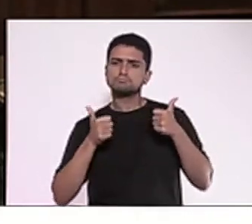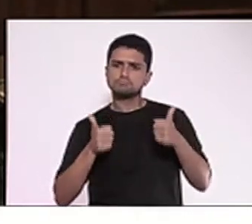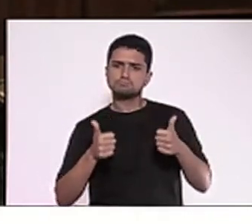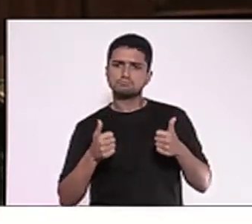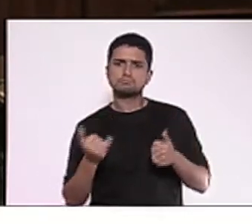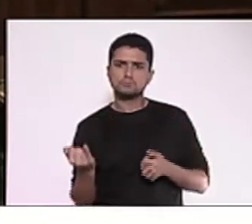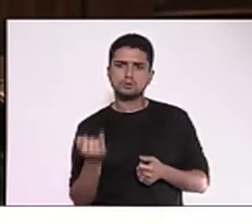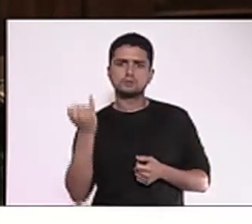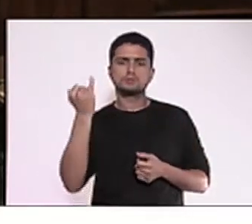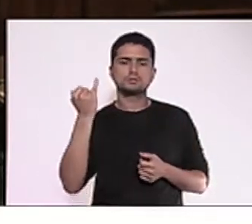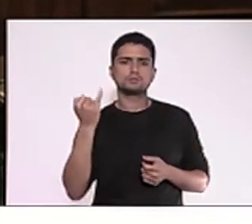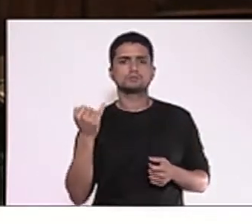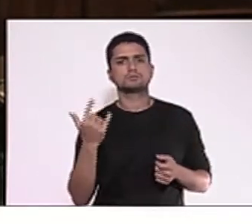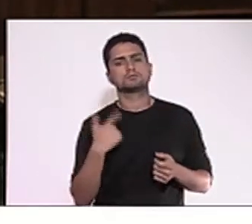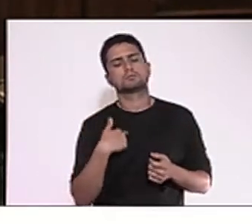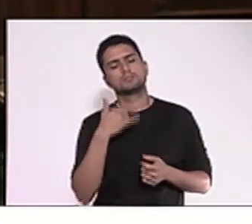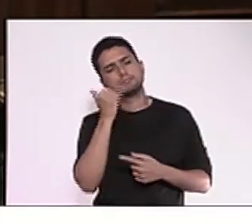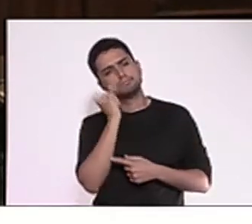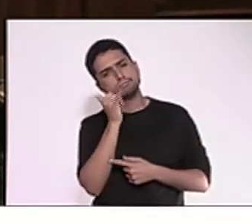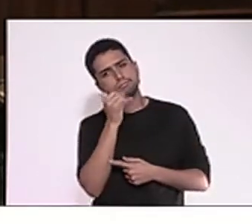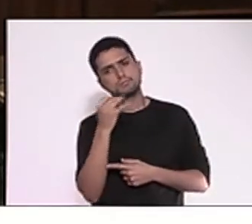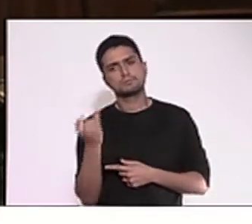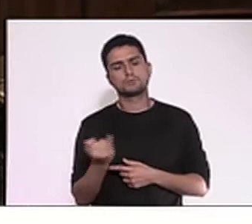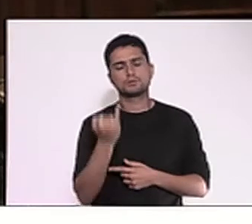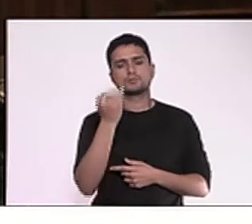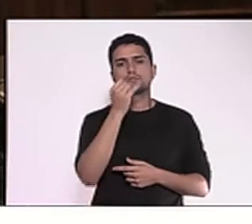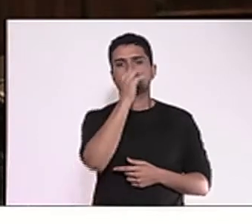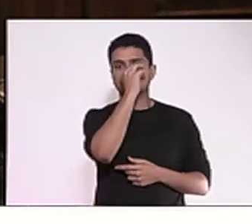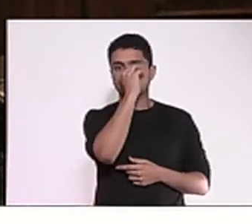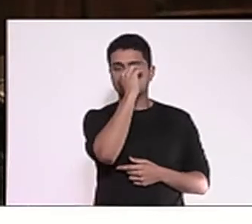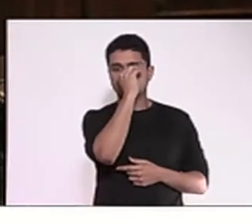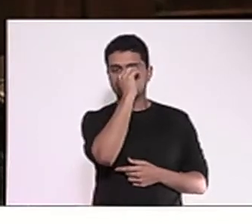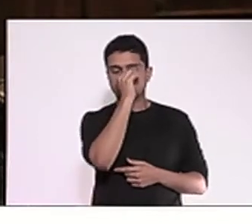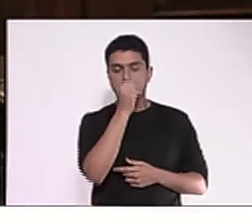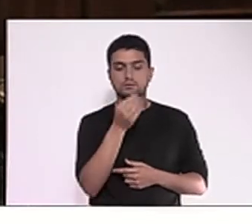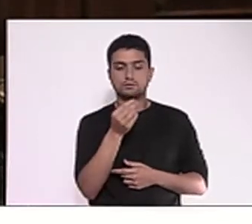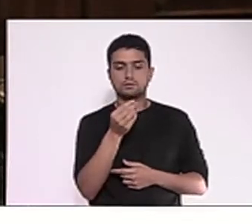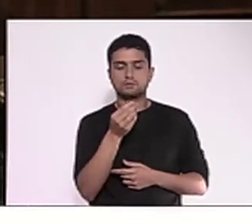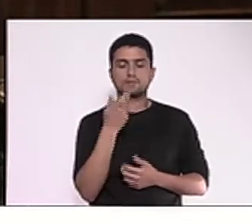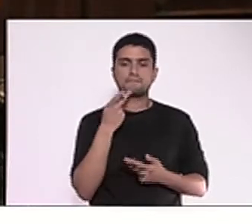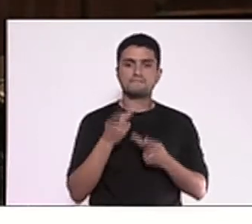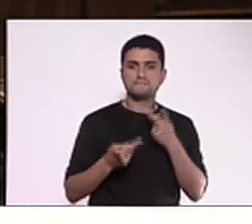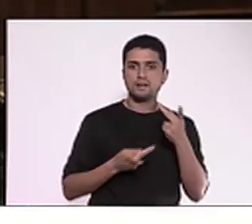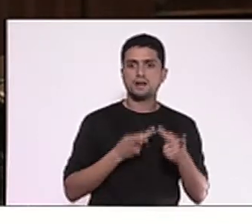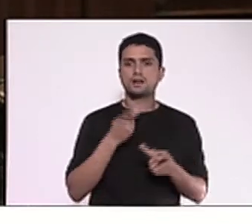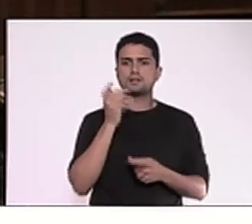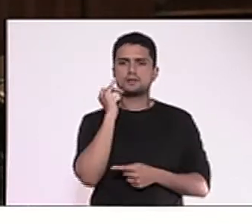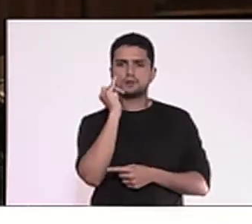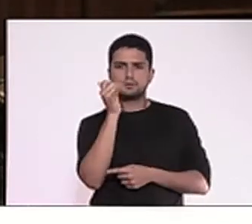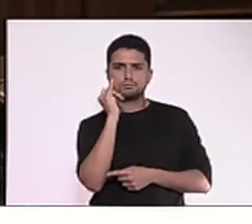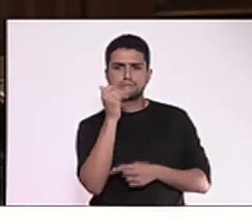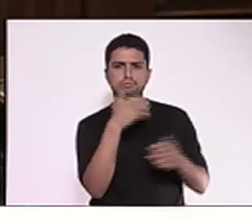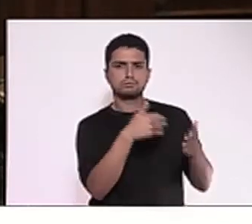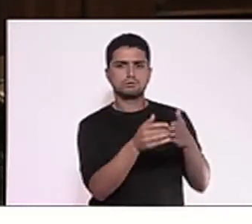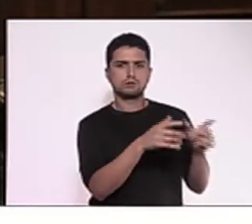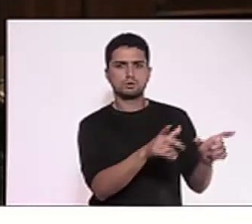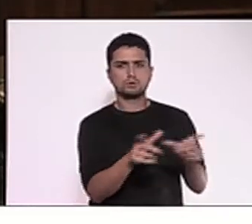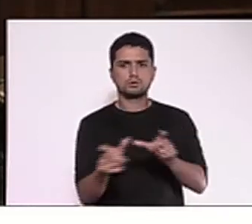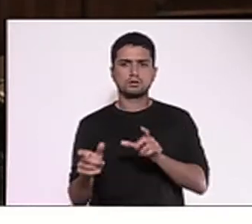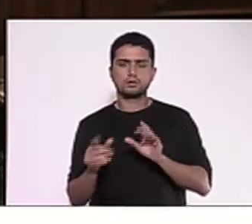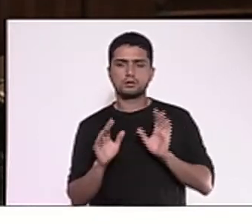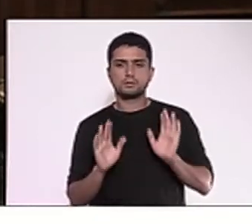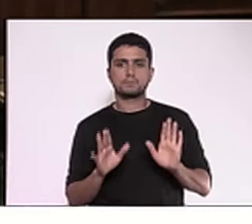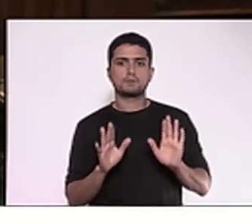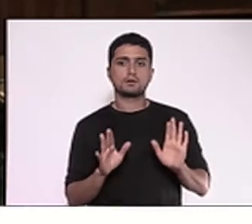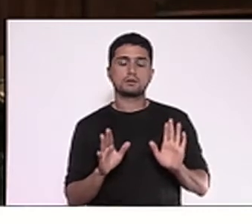de usar da palavra nos mais diferentes ambientes, seja desta tribuna, seja em qualquer lugar, mas ao fim e ao cabo, em